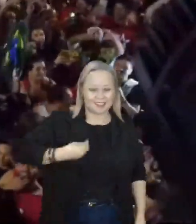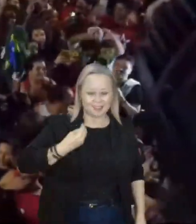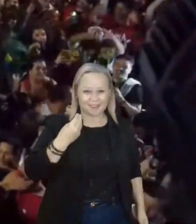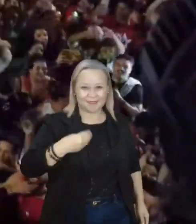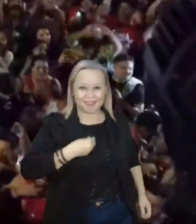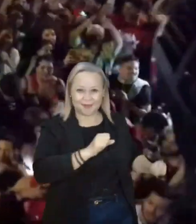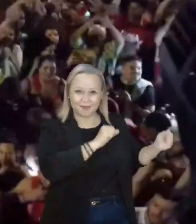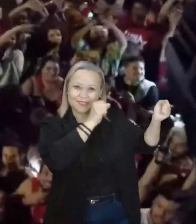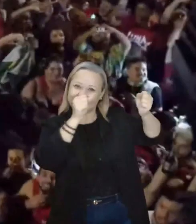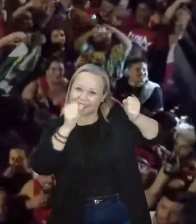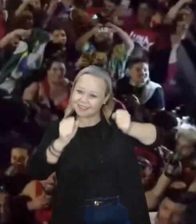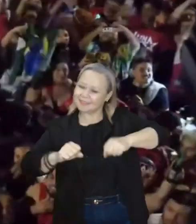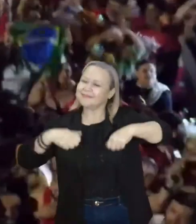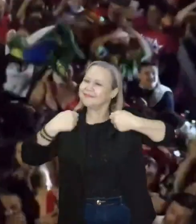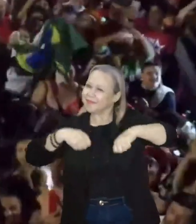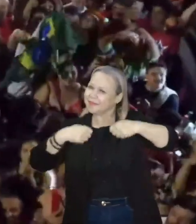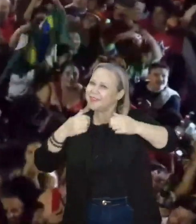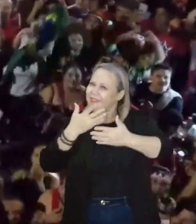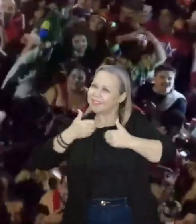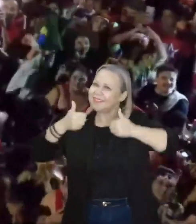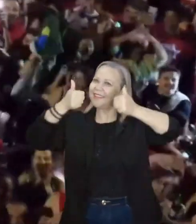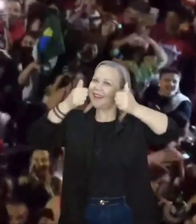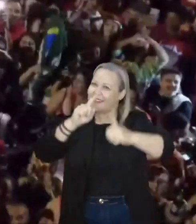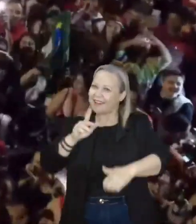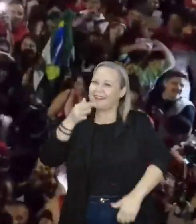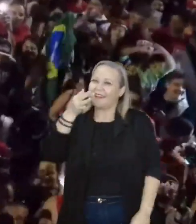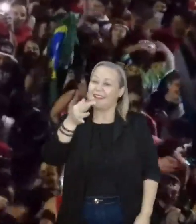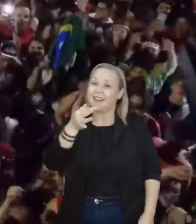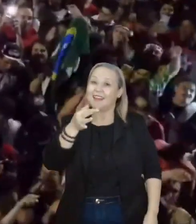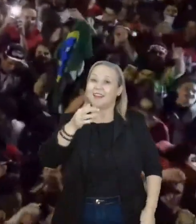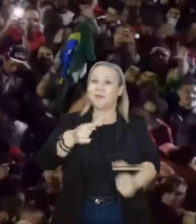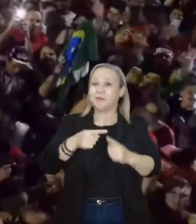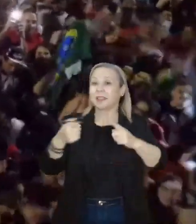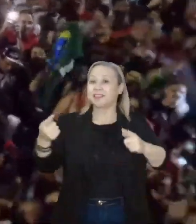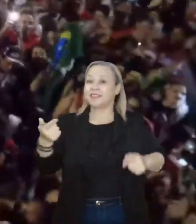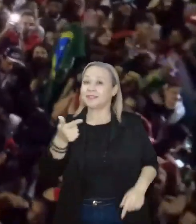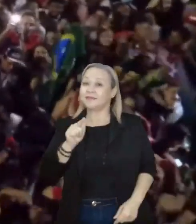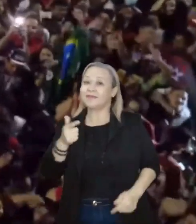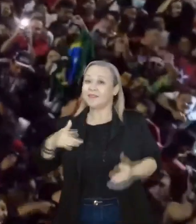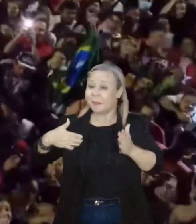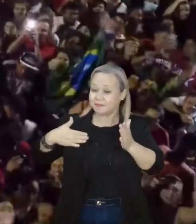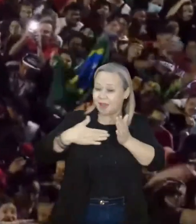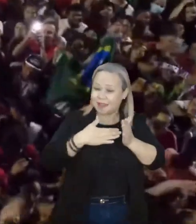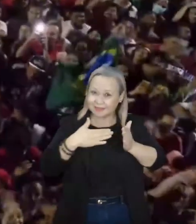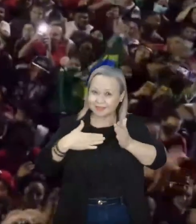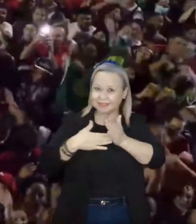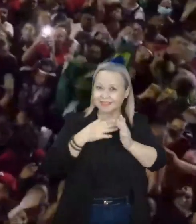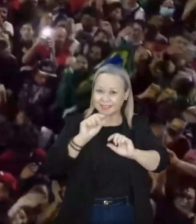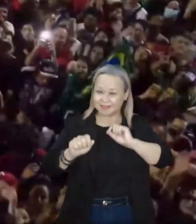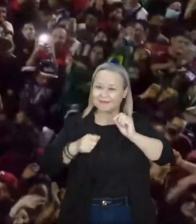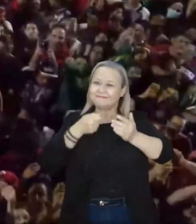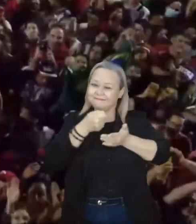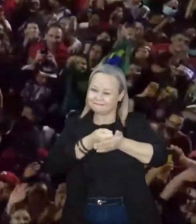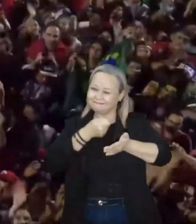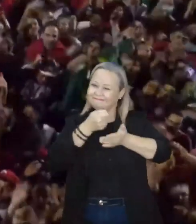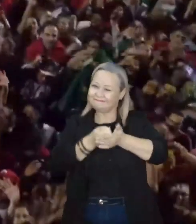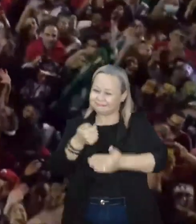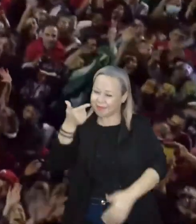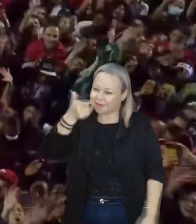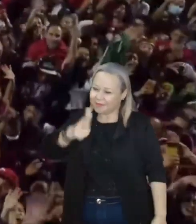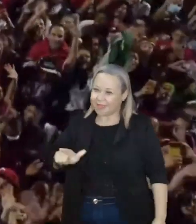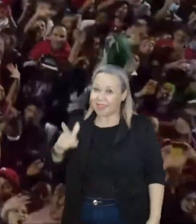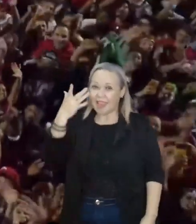sei que a vida devia ser bem melhor e será. Mas isso não impede que eu